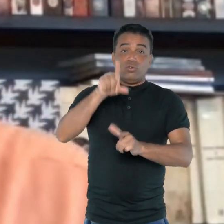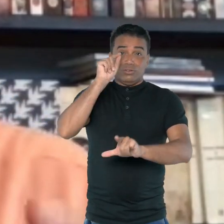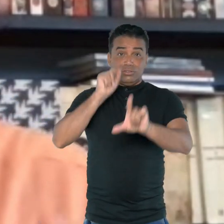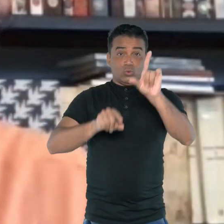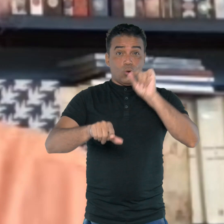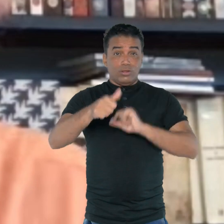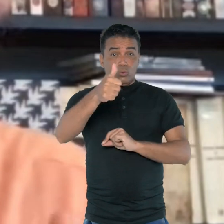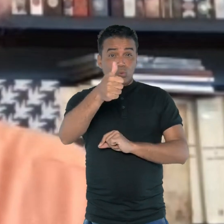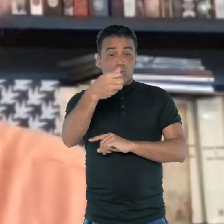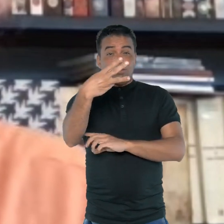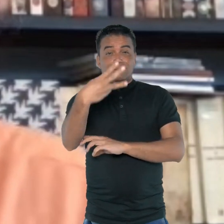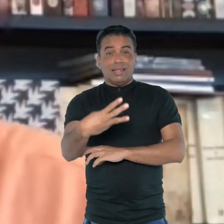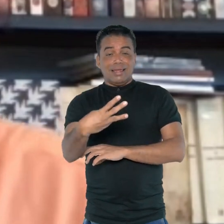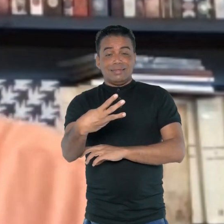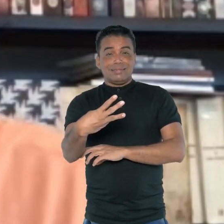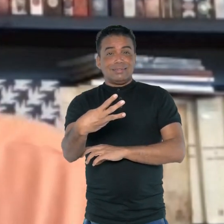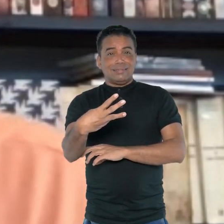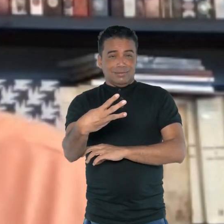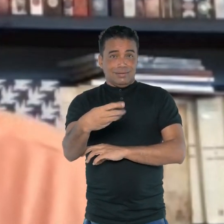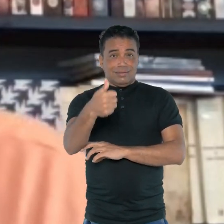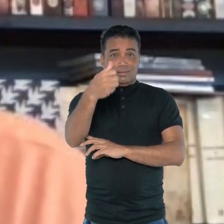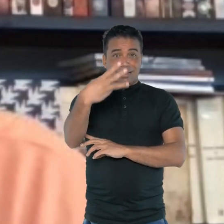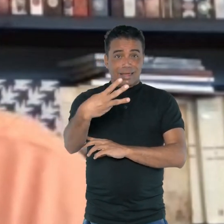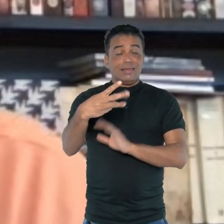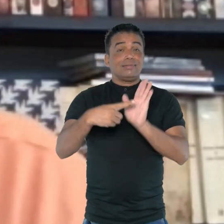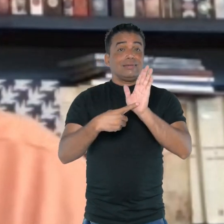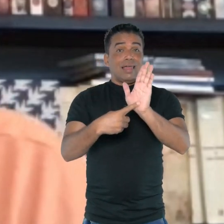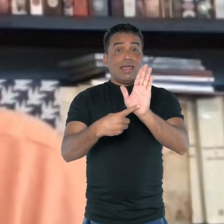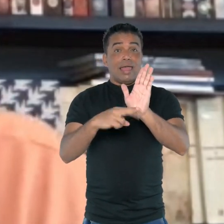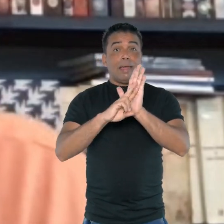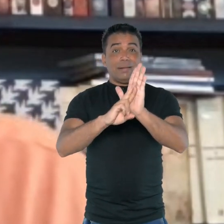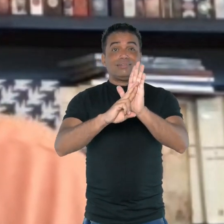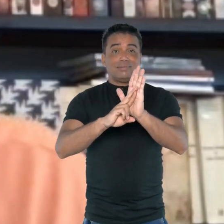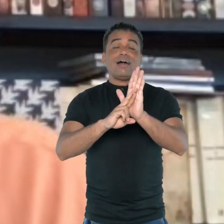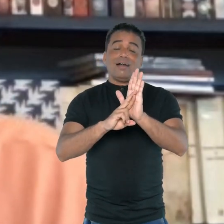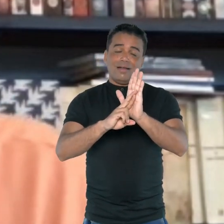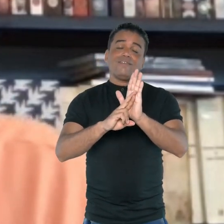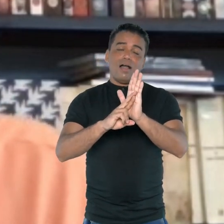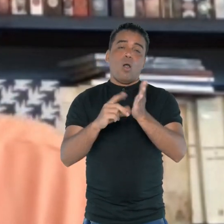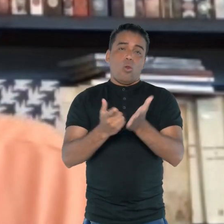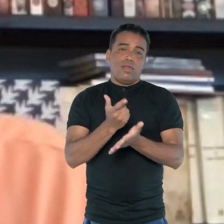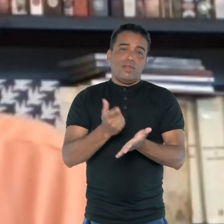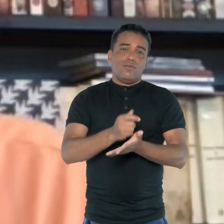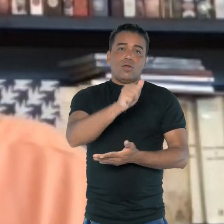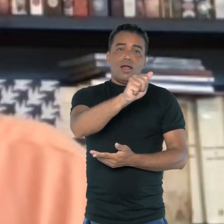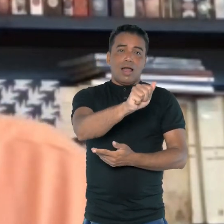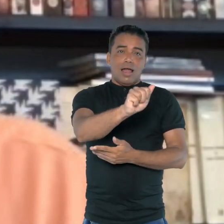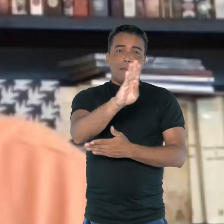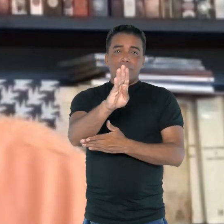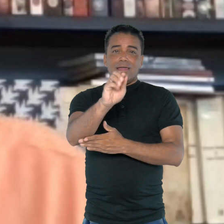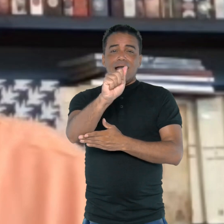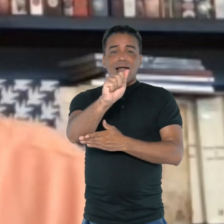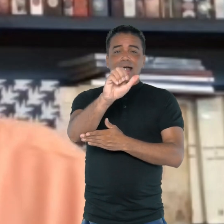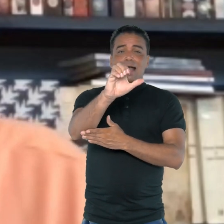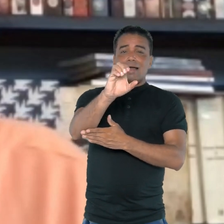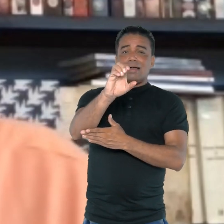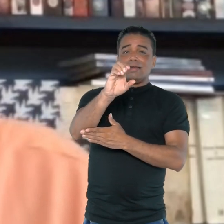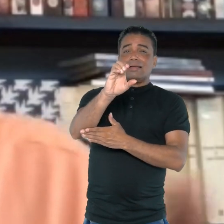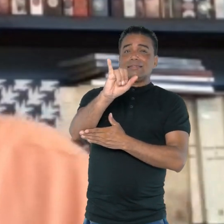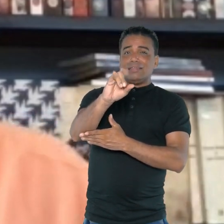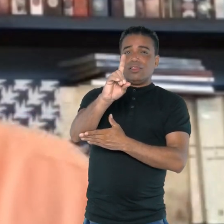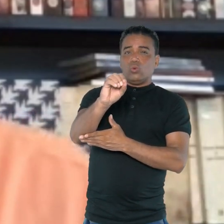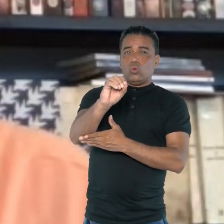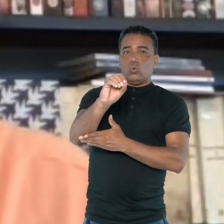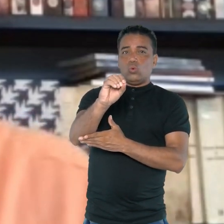que representavam esse projeto ab ácido. Então, assim,